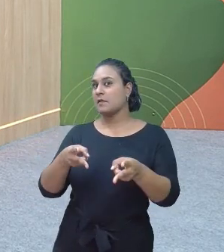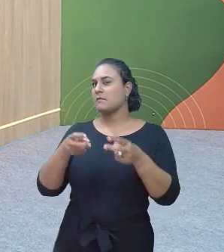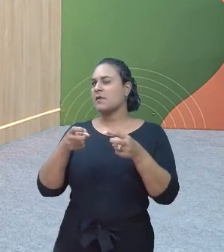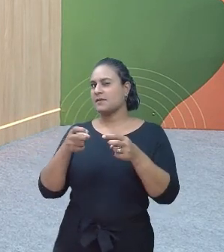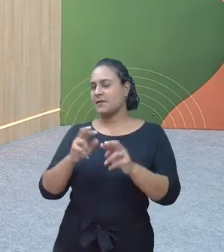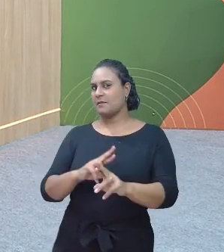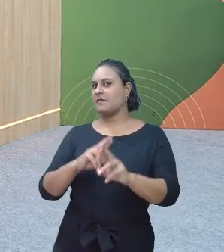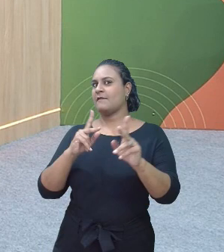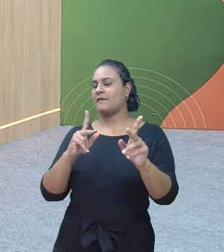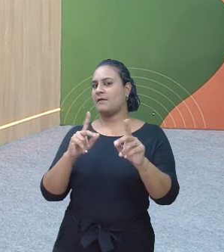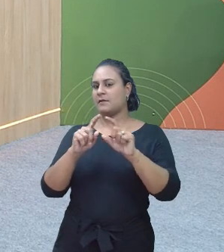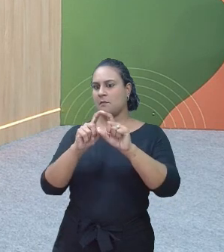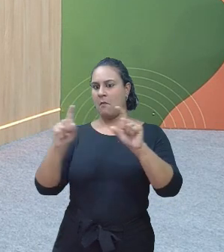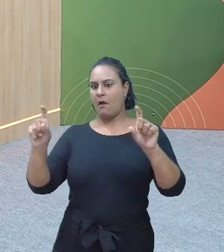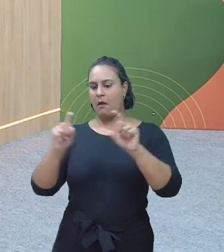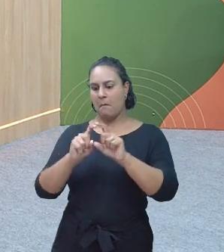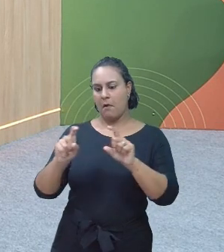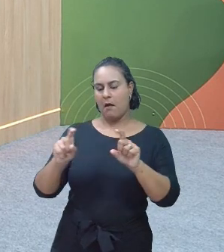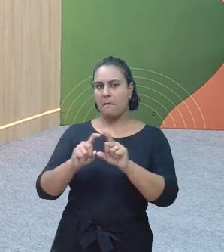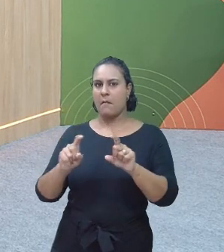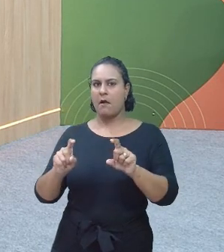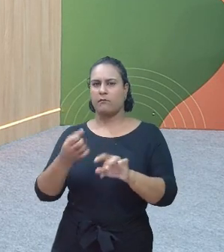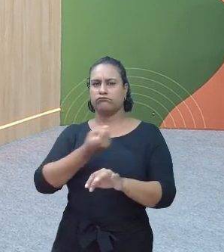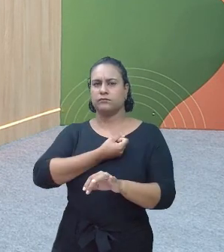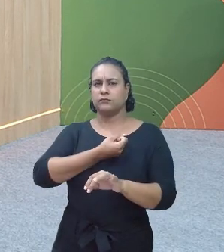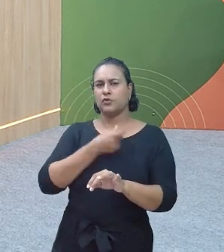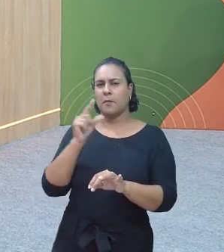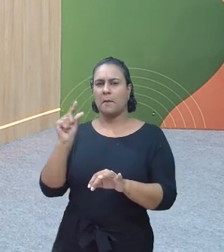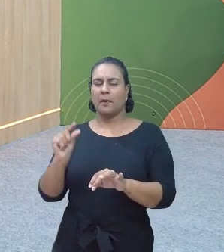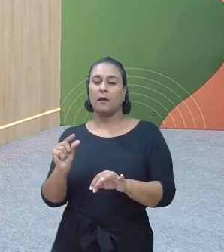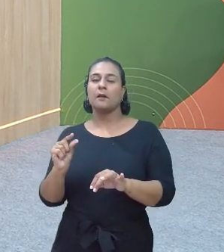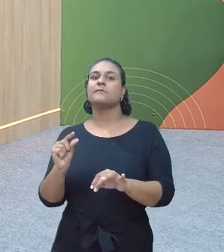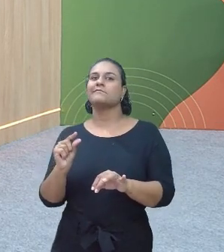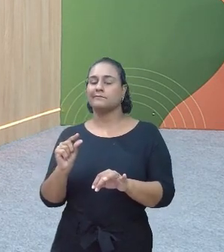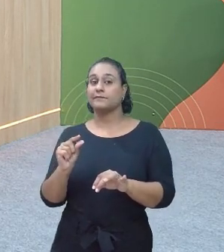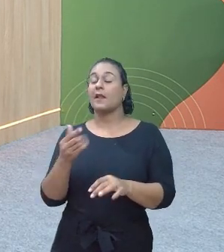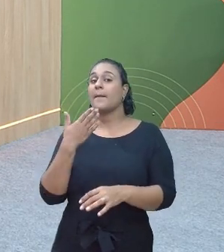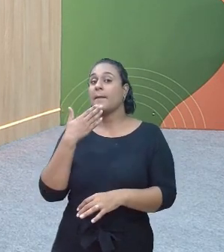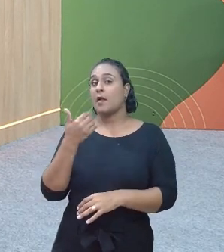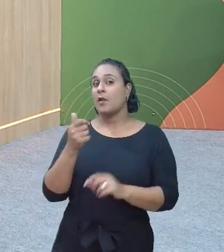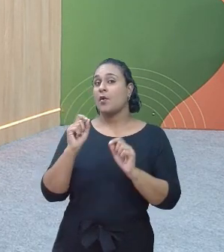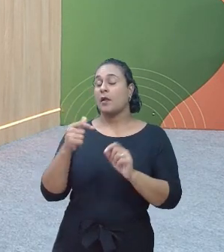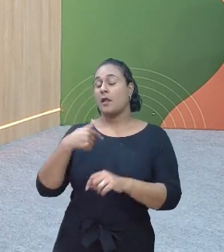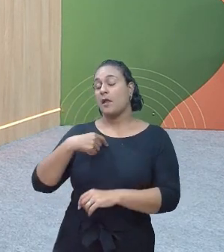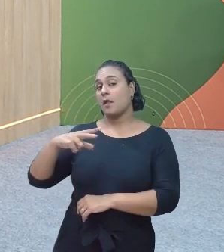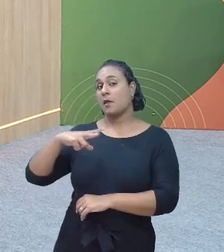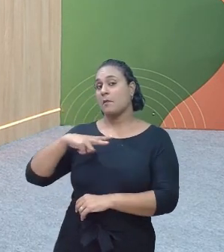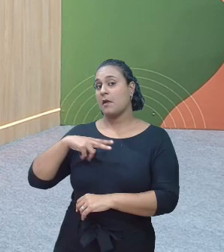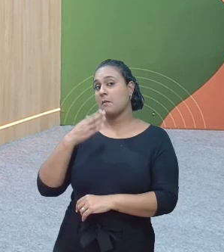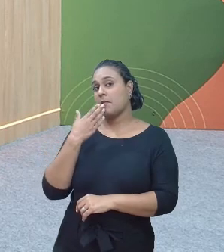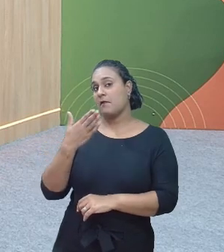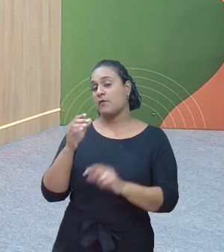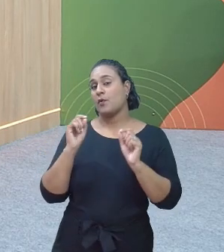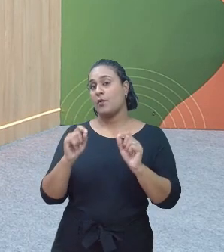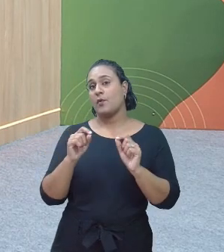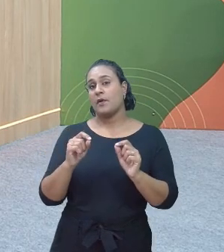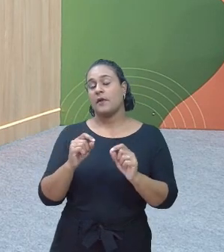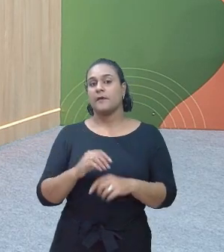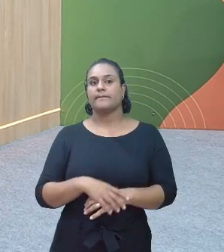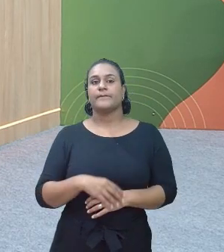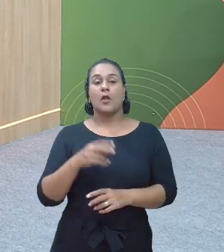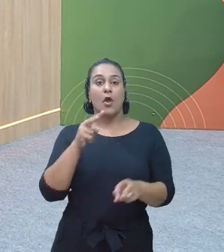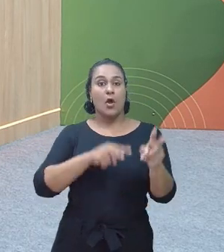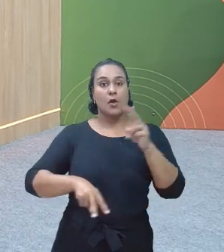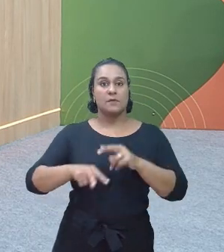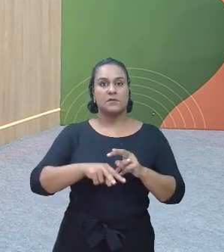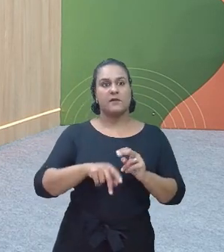do tamanho da barra, né? Como o número é pequenininho, seria mais conveniente, eu particularmente prefiro mais, observar esse